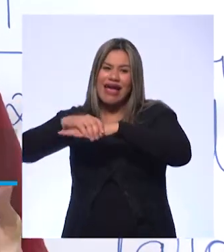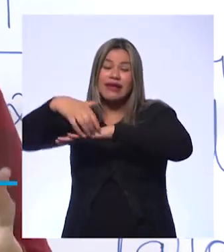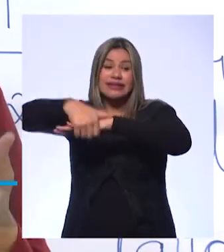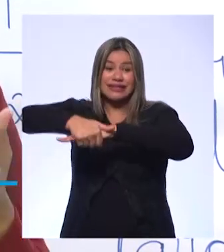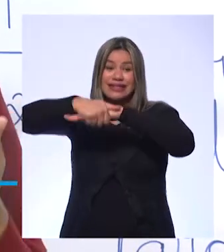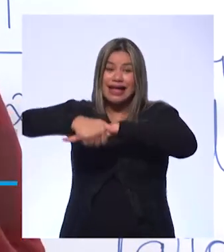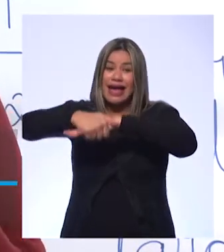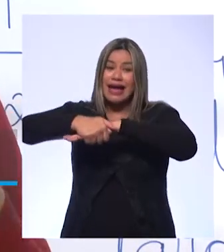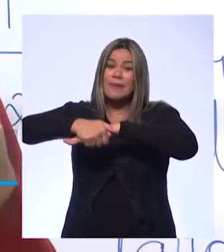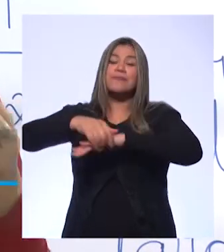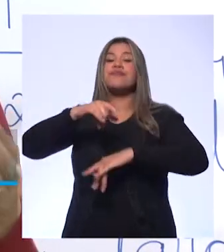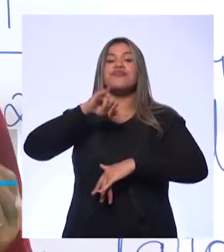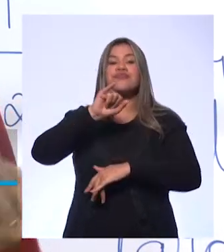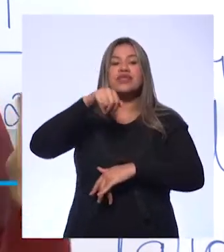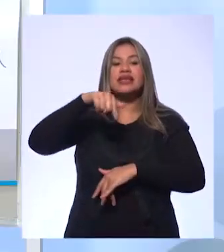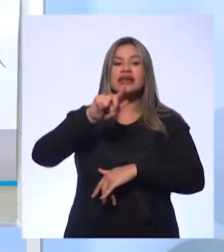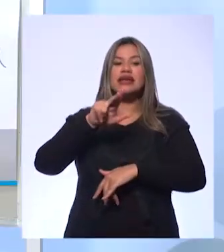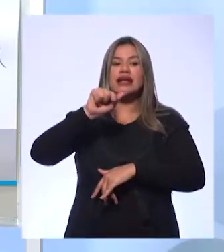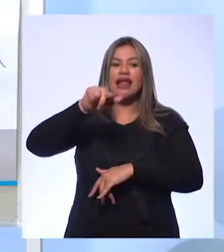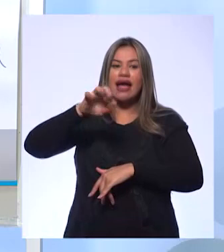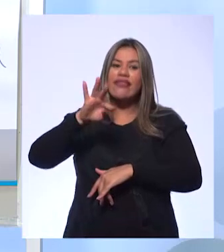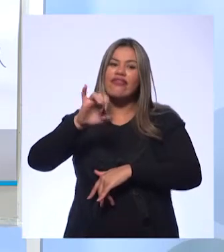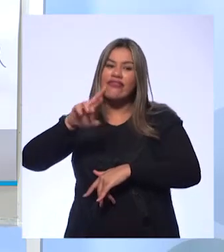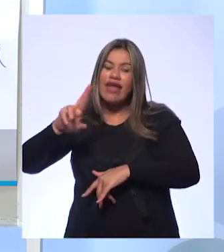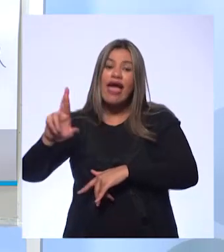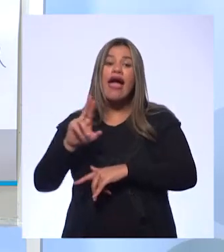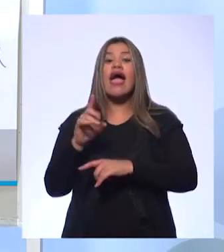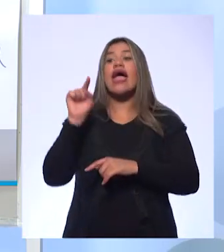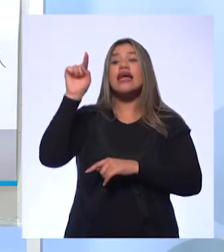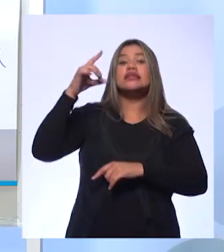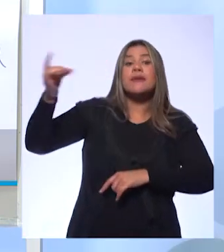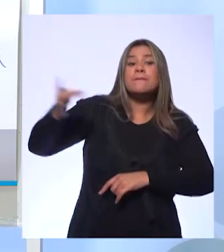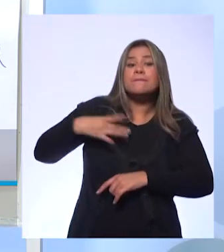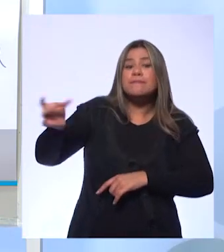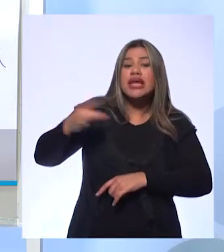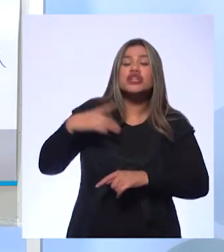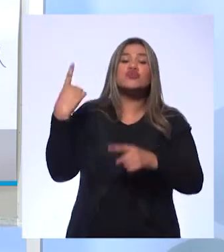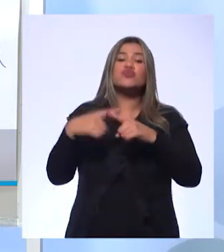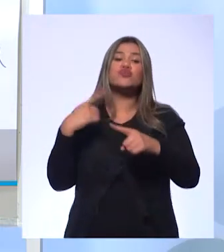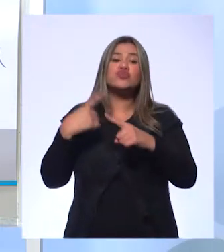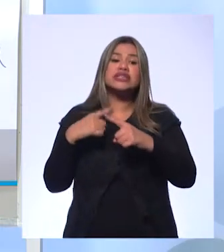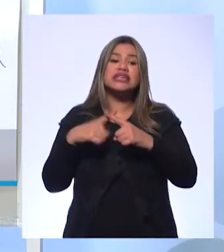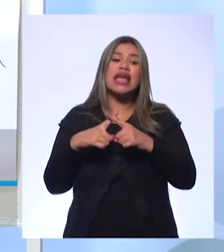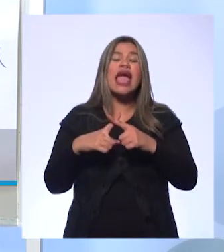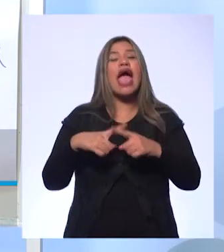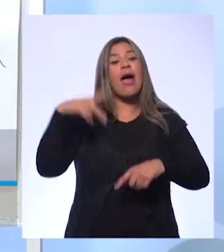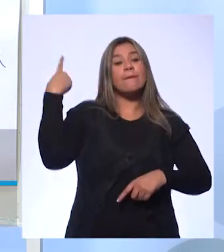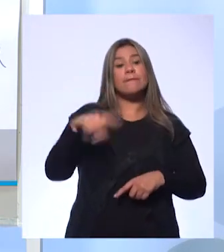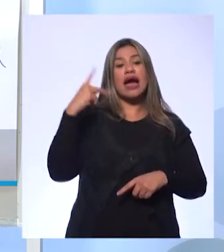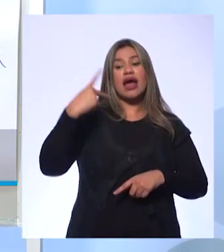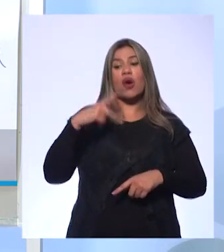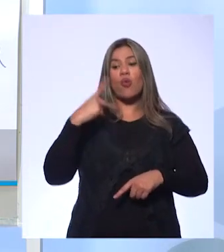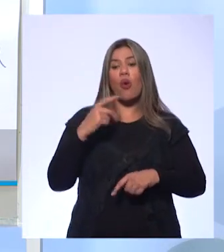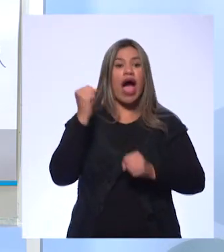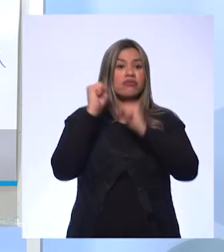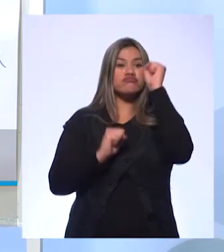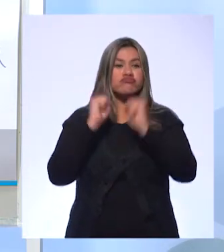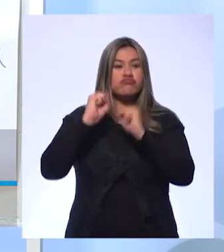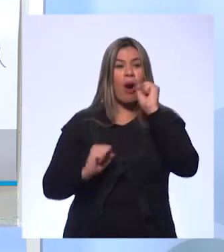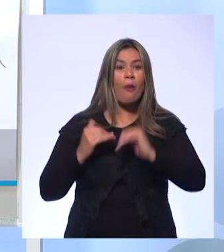industrialização estava com medo que o pa E ai sim industrializasse e começasse a